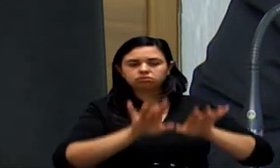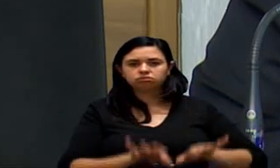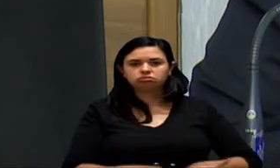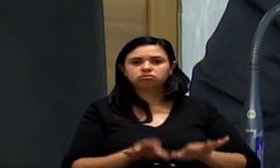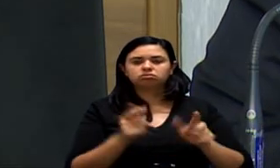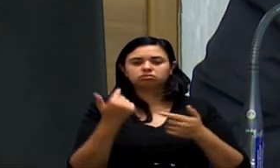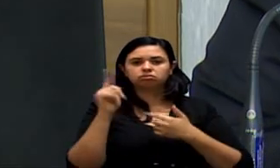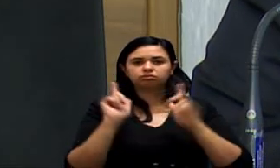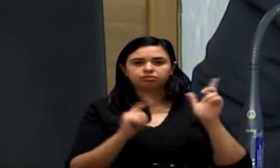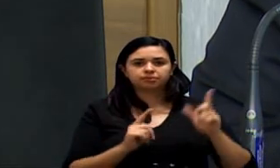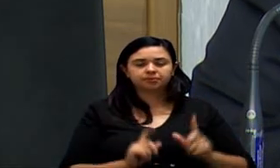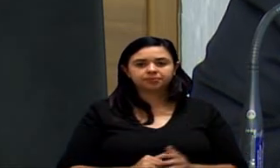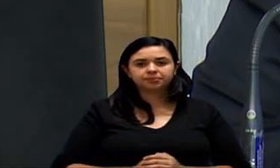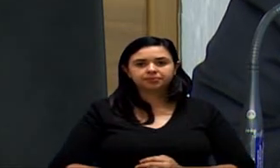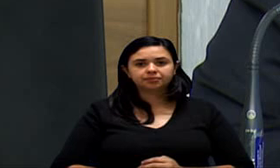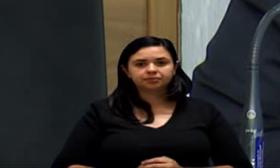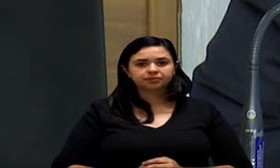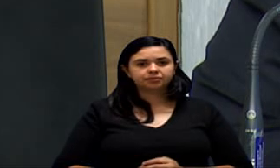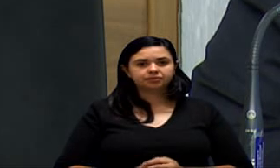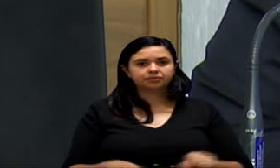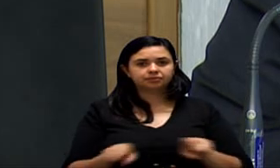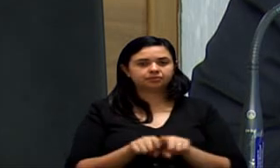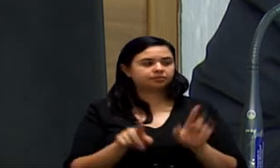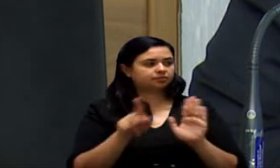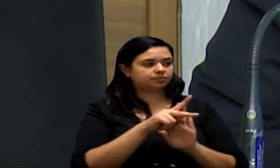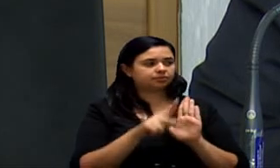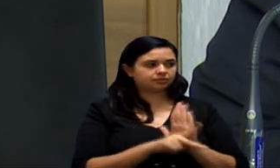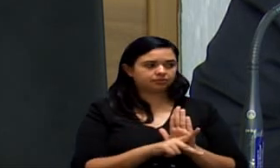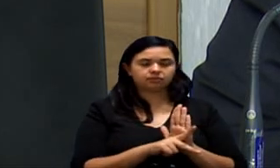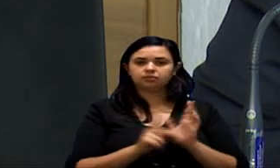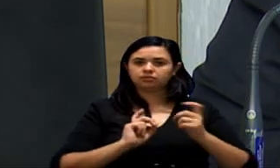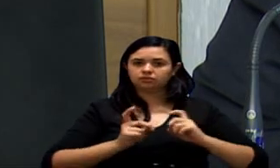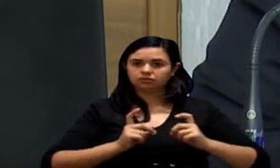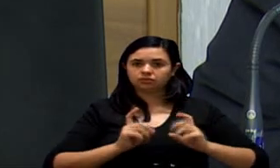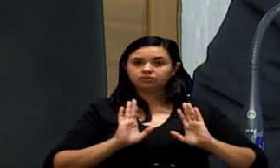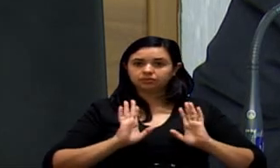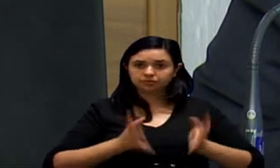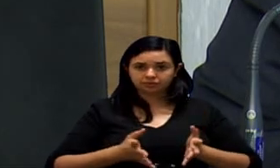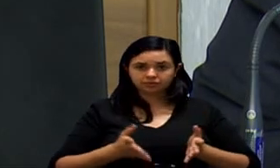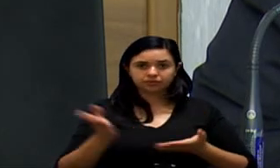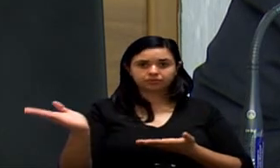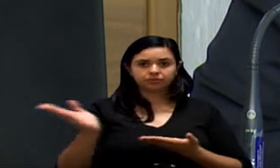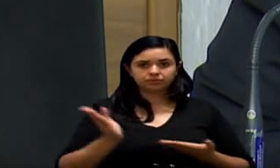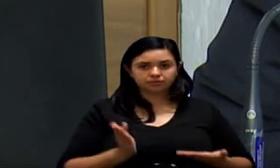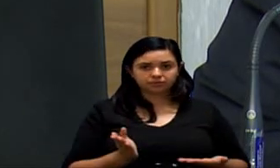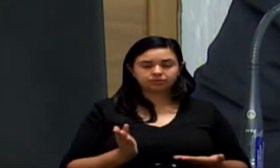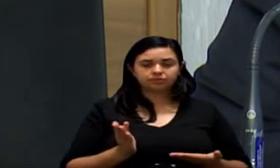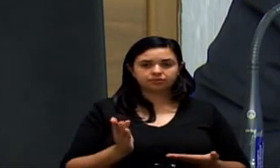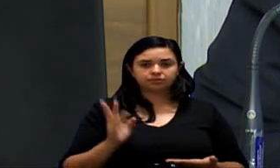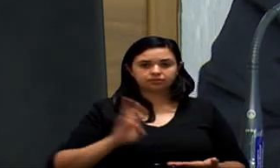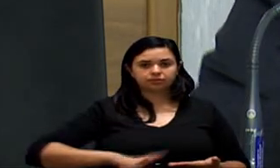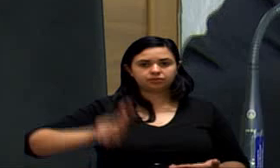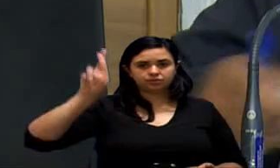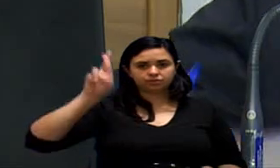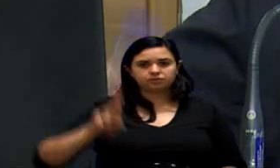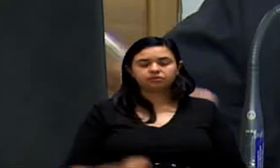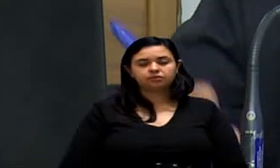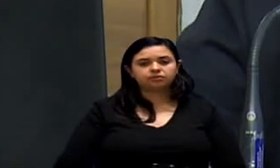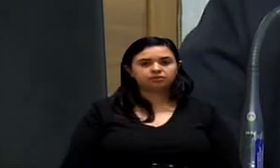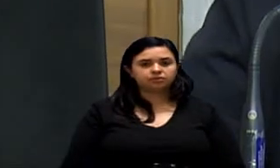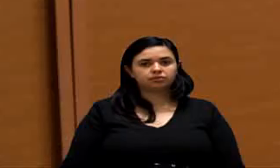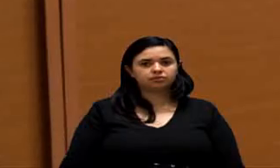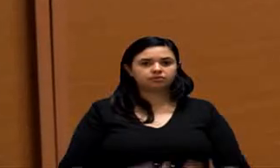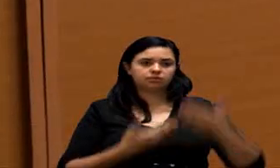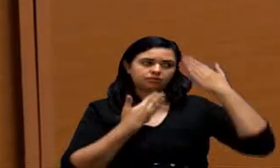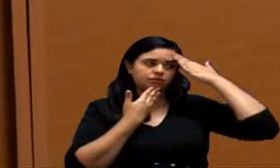providências. Esse projeto estava em discussão, eu coloco em discussão. Com a palavra o autor.